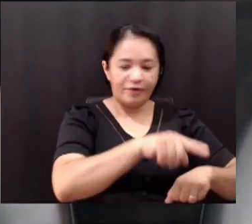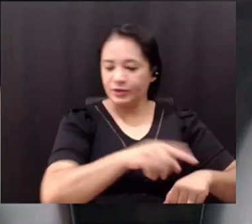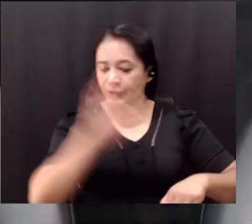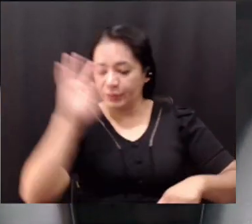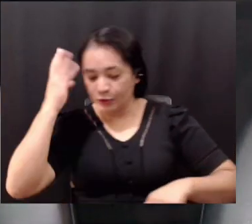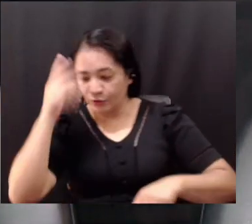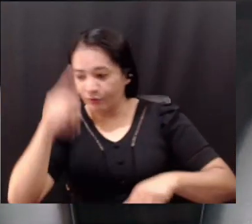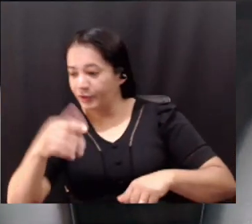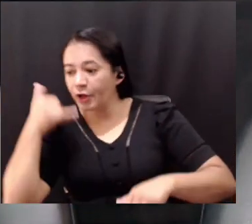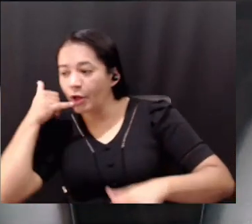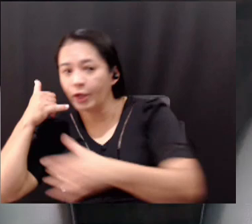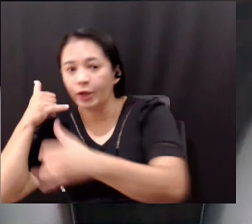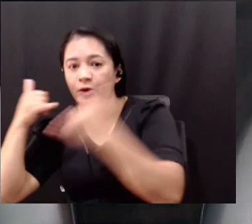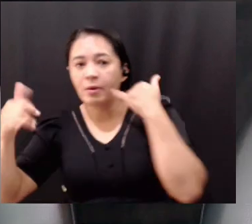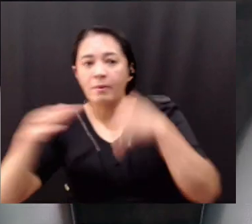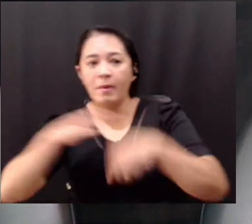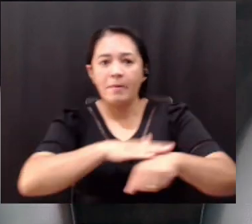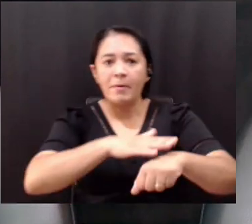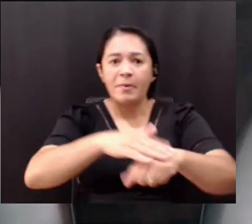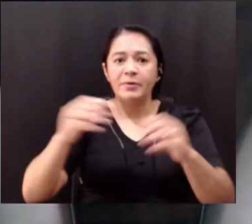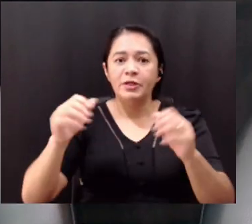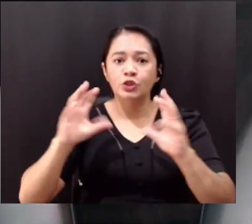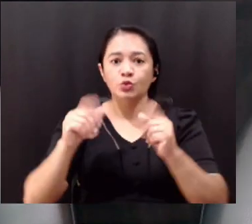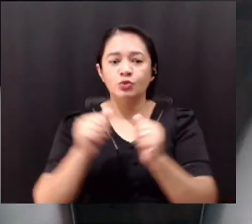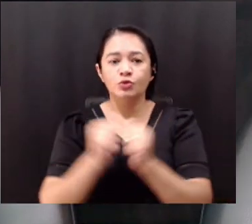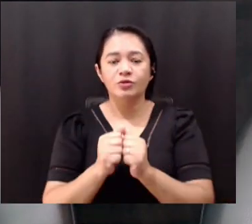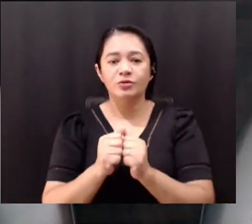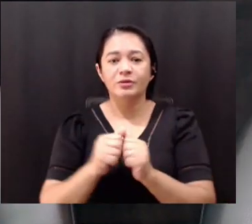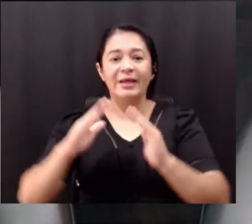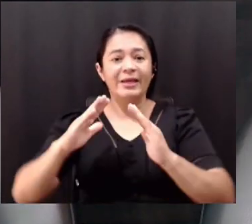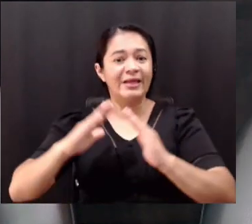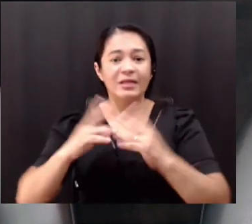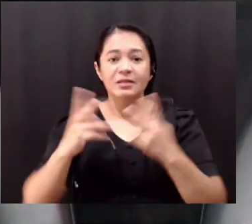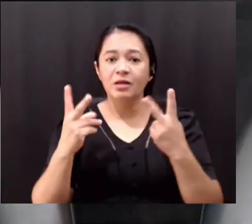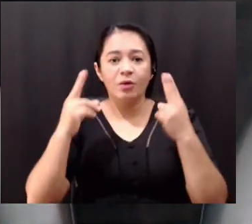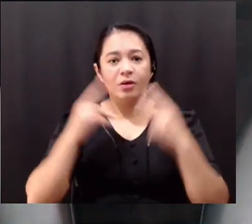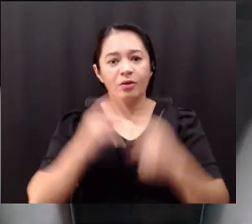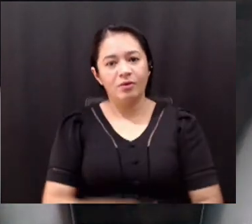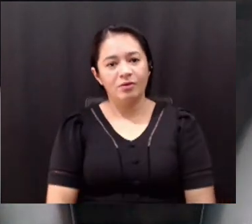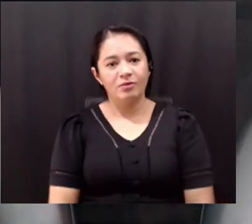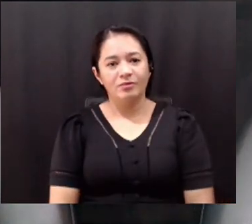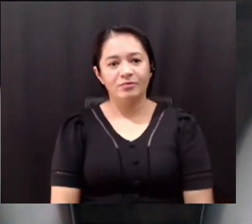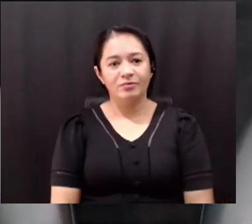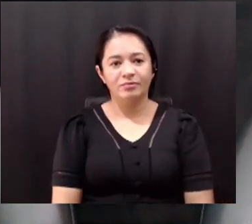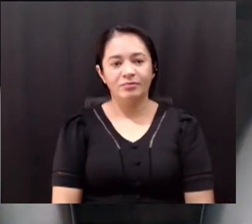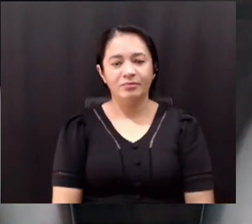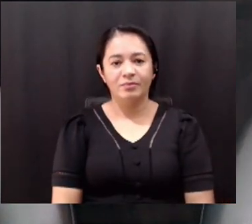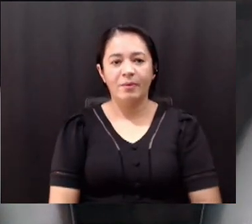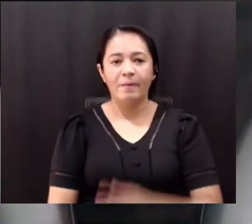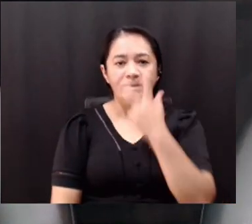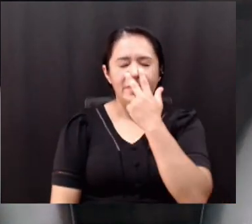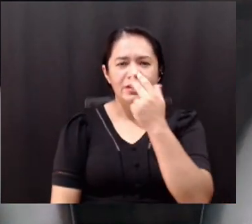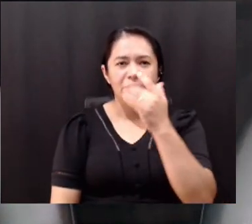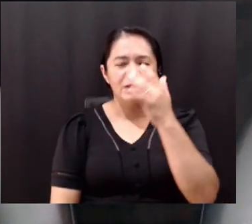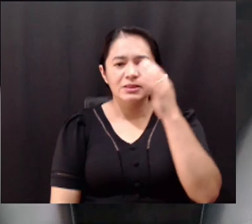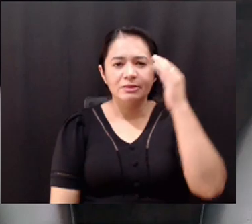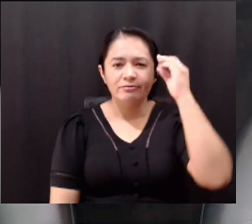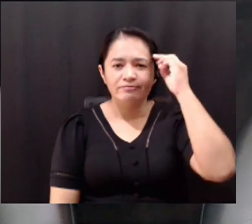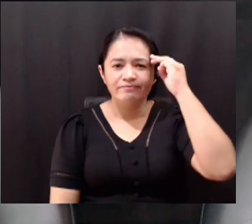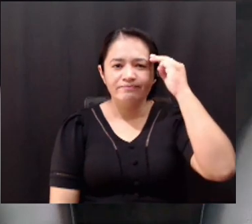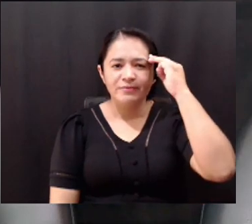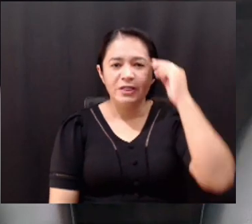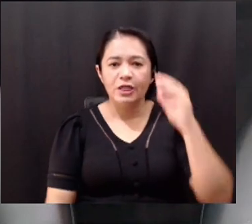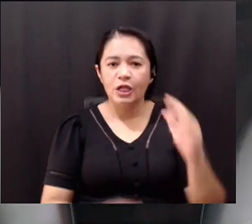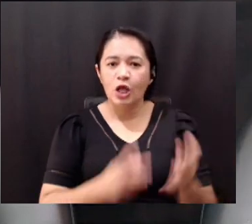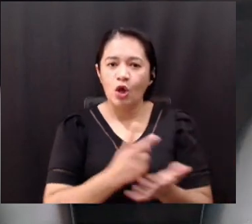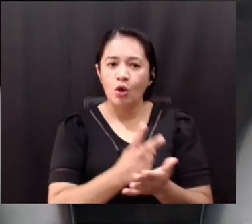e em casa a pessoa faz a mesma coisa. Então é como se mentalmente ela mantivesse o